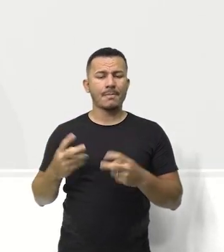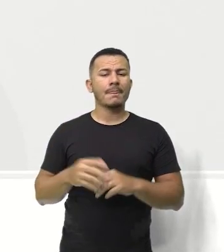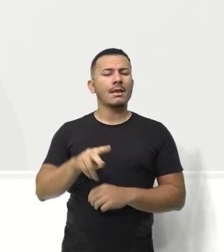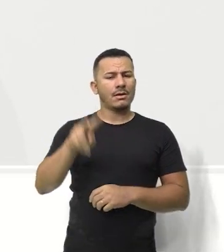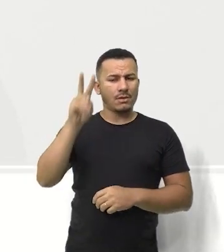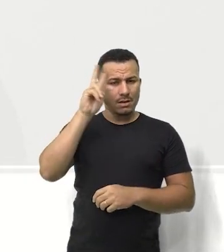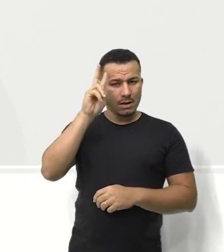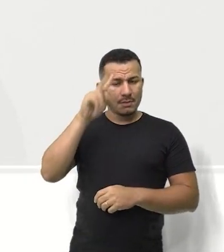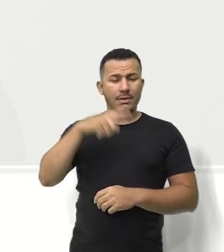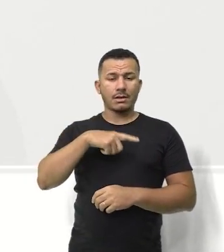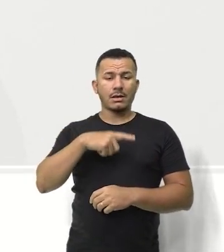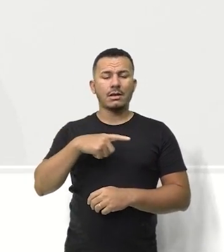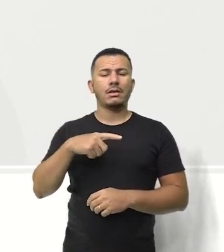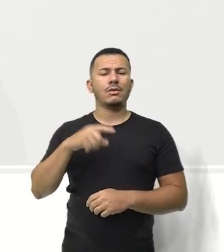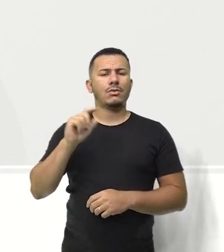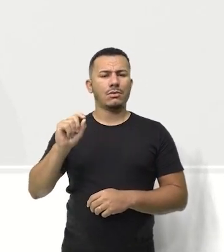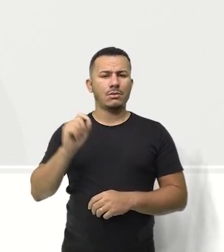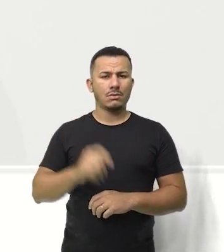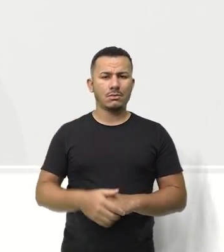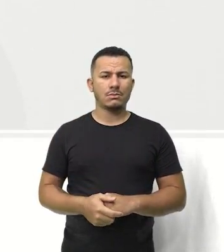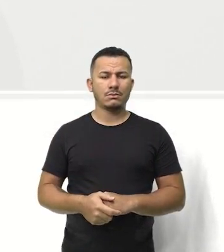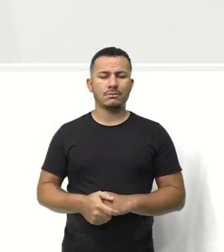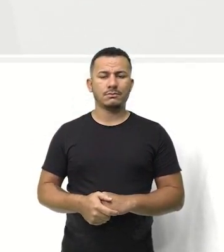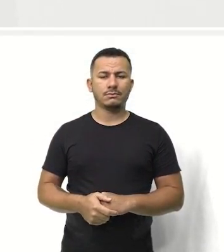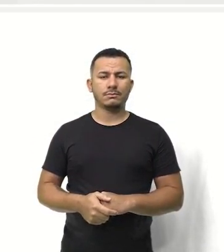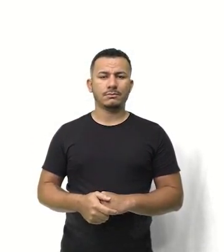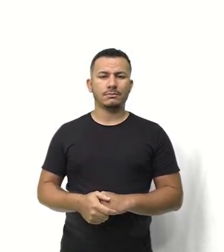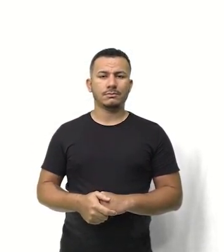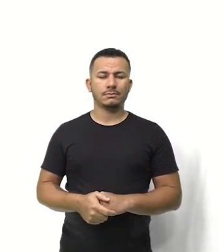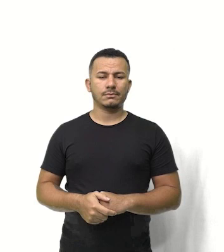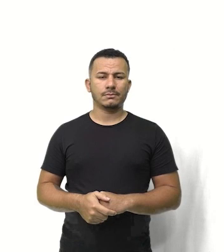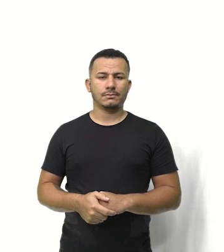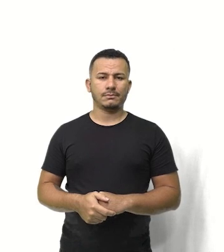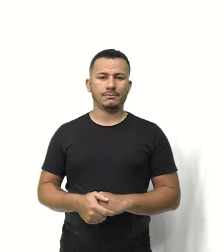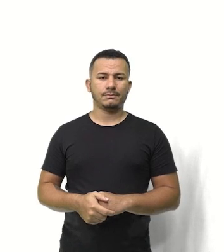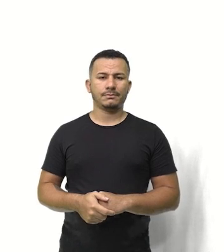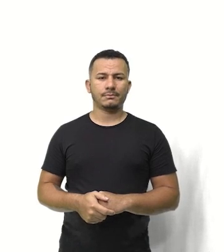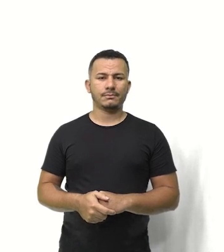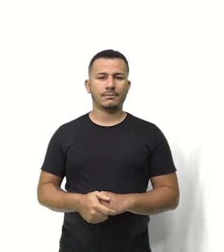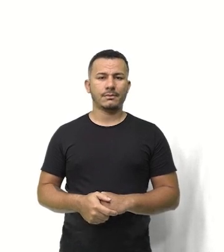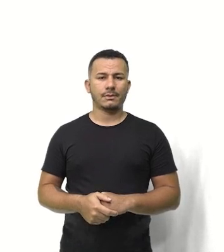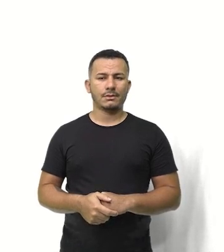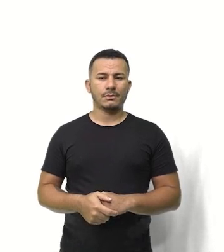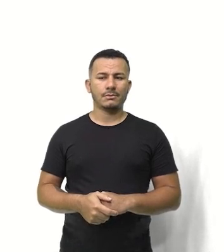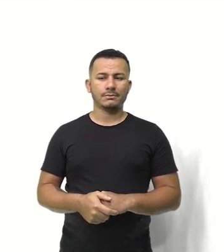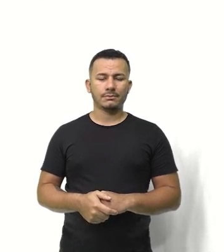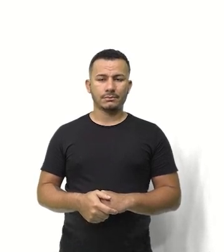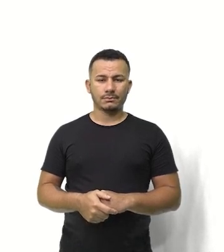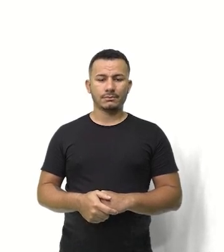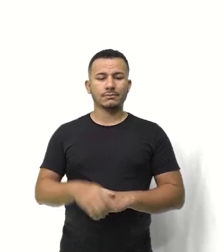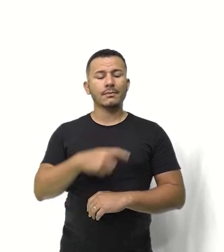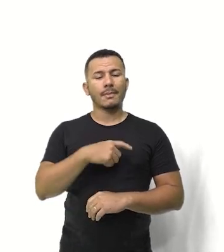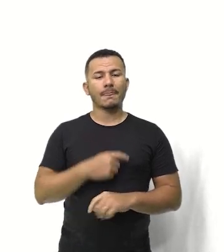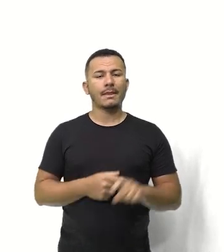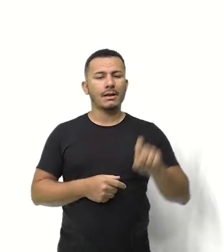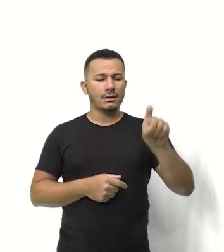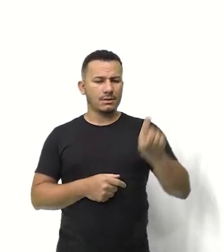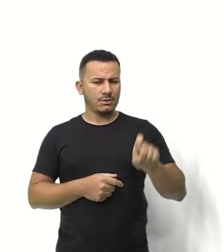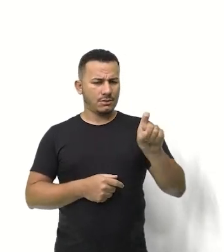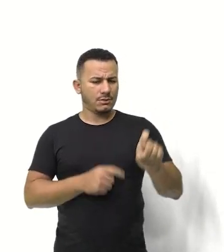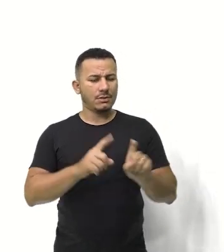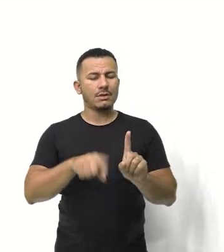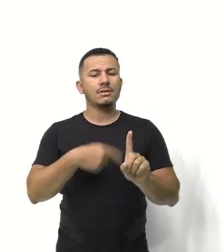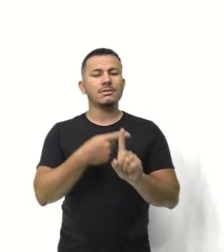tínhamos? Nós tínhamos o seguinte, ó, deixa eu subir aqui um pouquinho, né? Ó, nós tínhamos